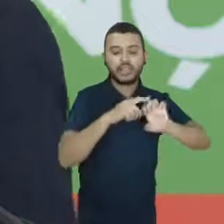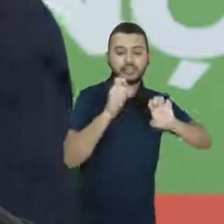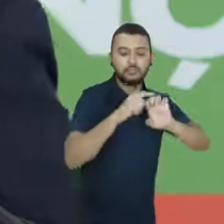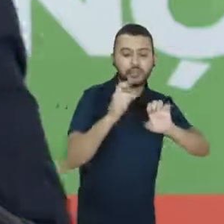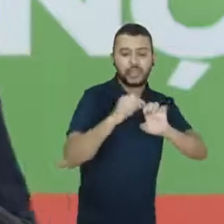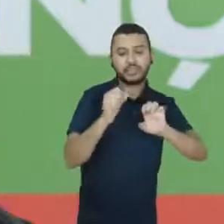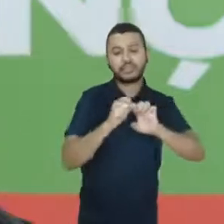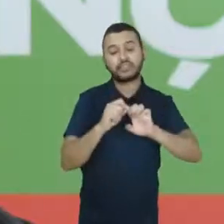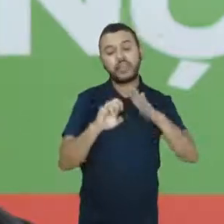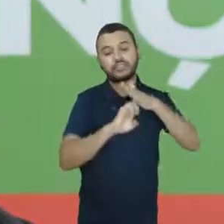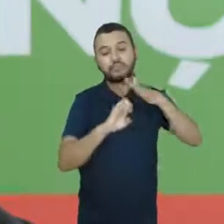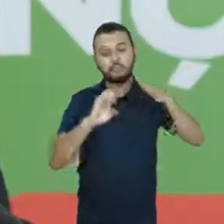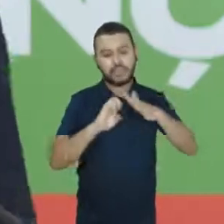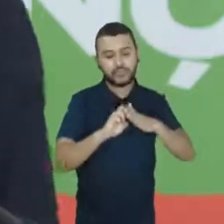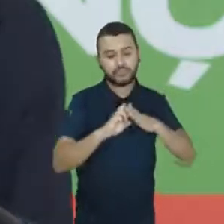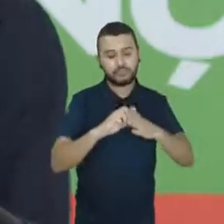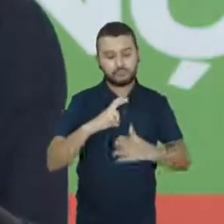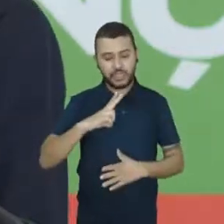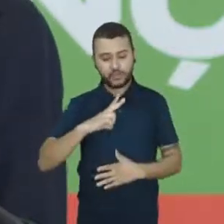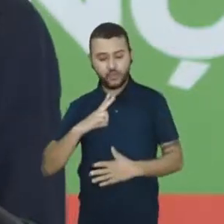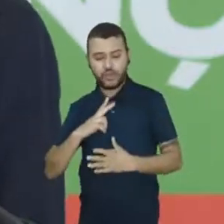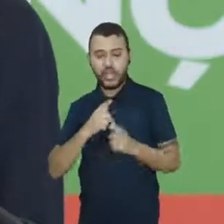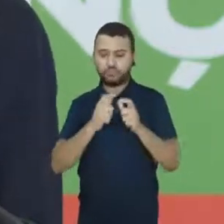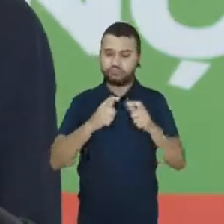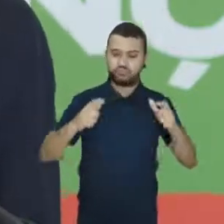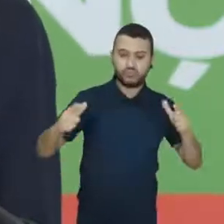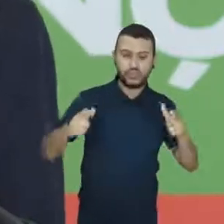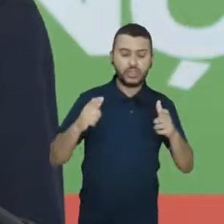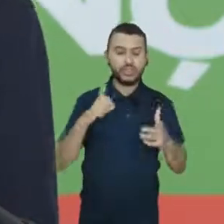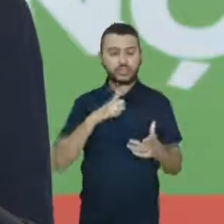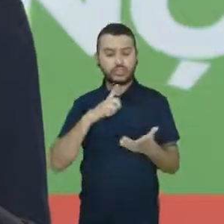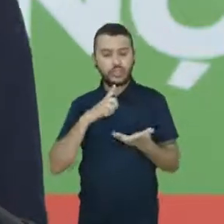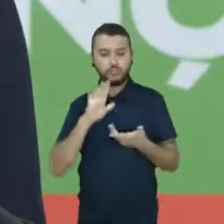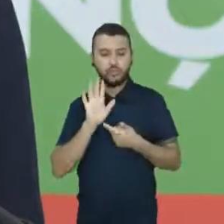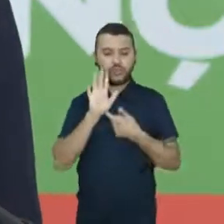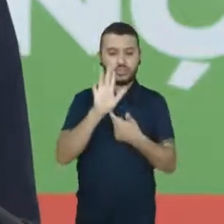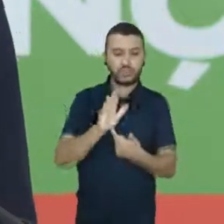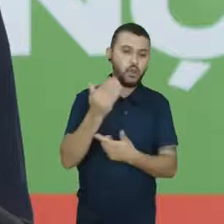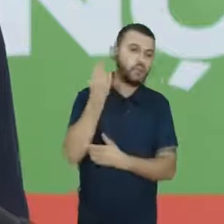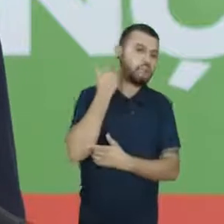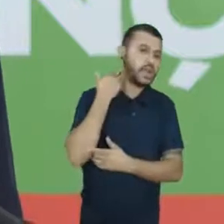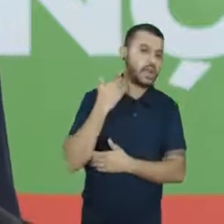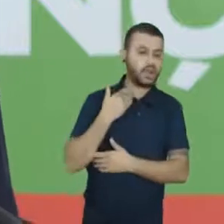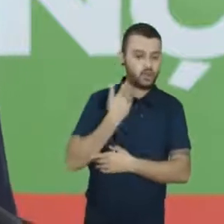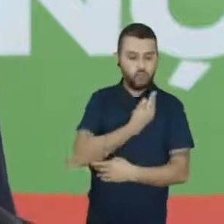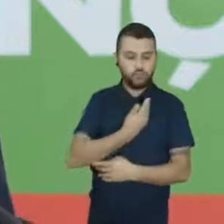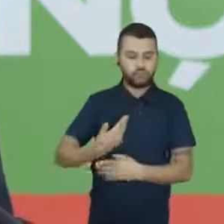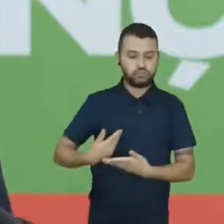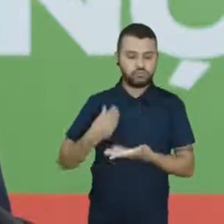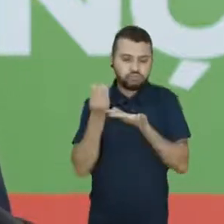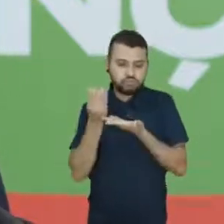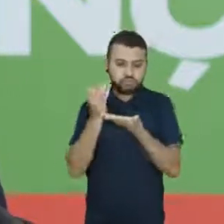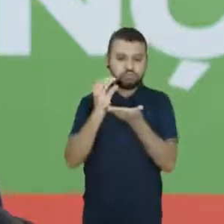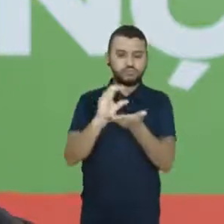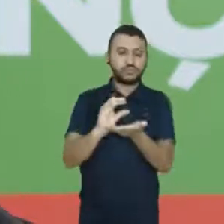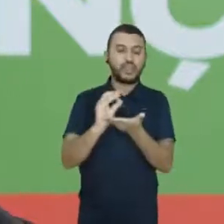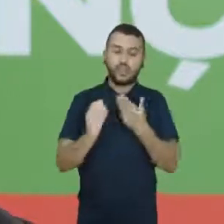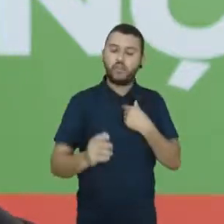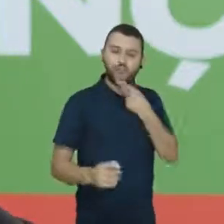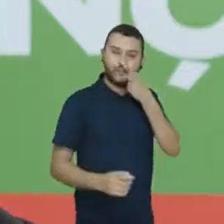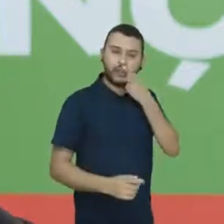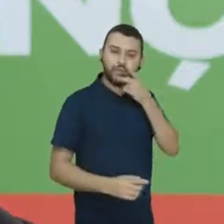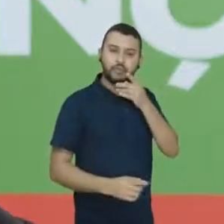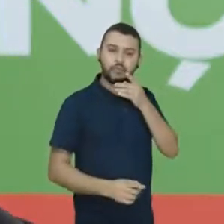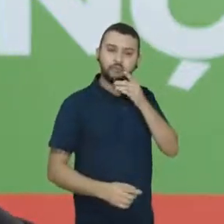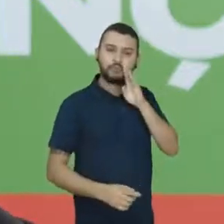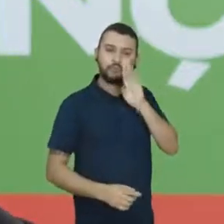tenham um poder de destaque nos bancos públicos de financiamento. Eu tenho dito que o BNDES, que já